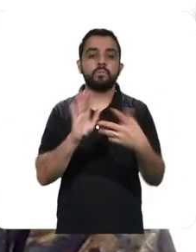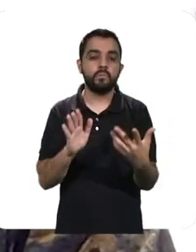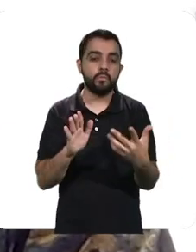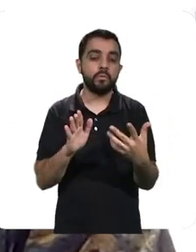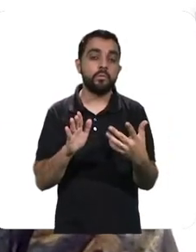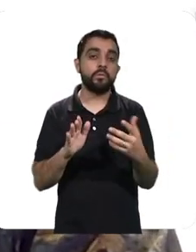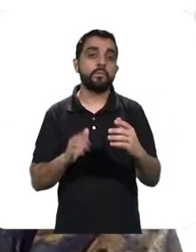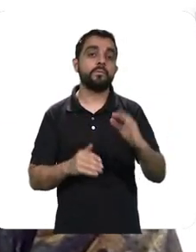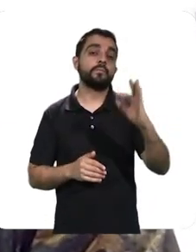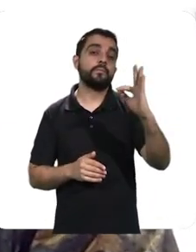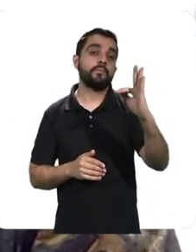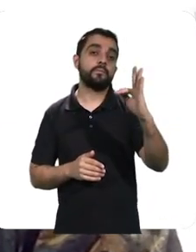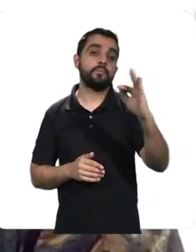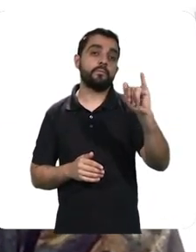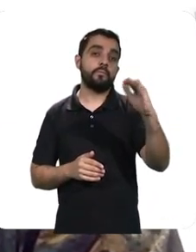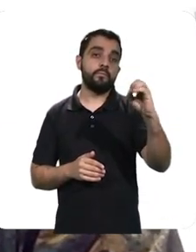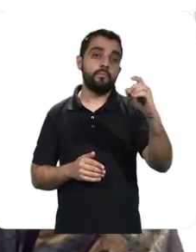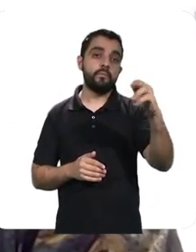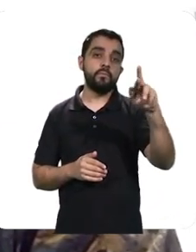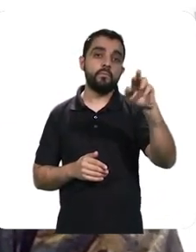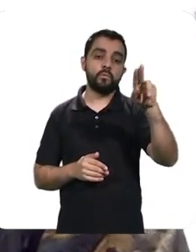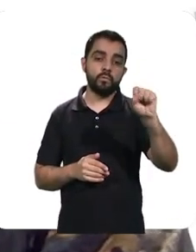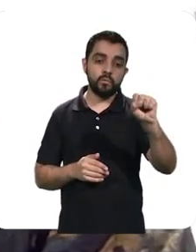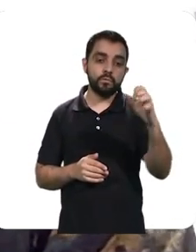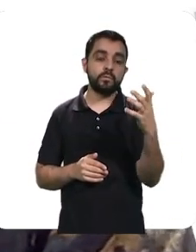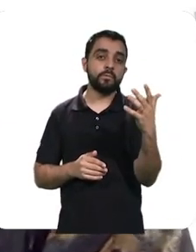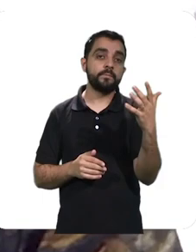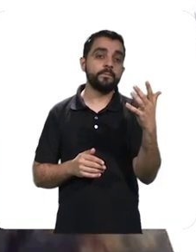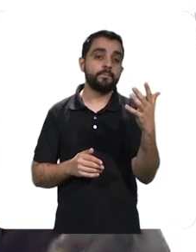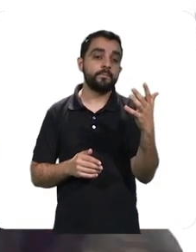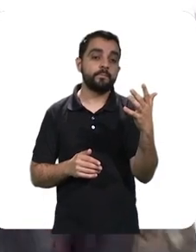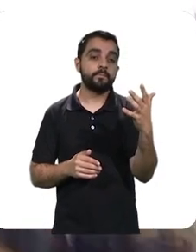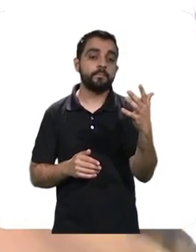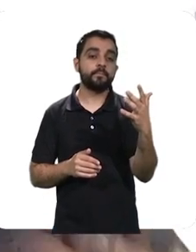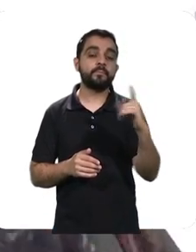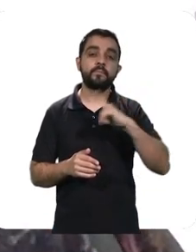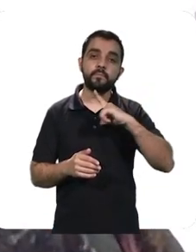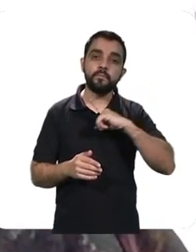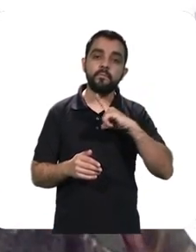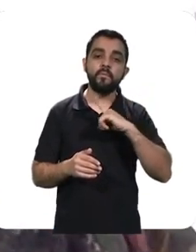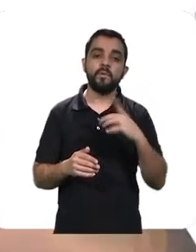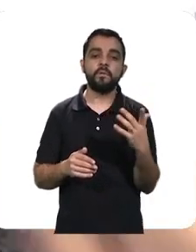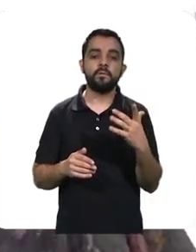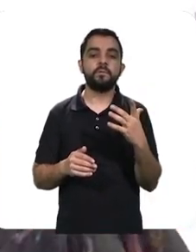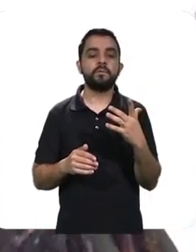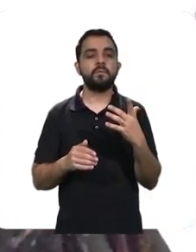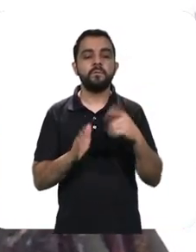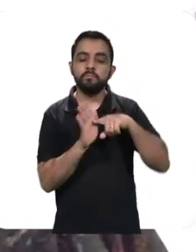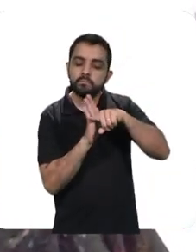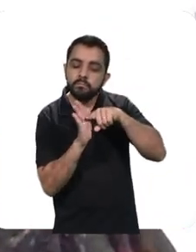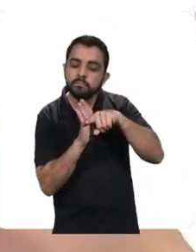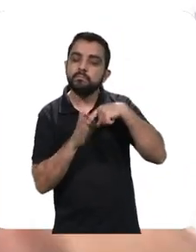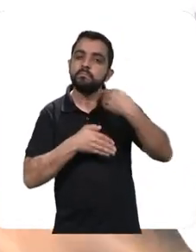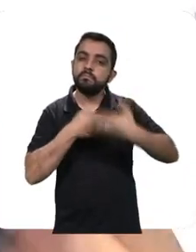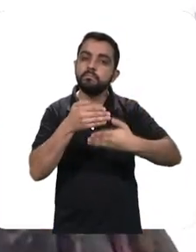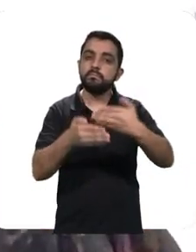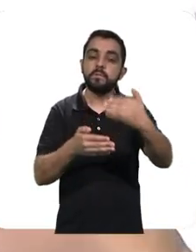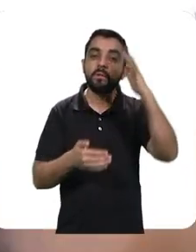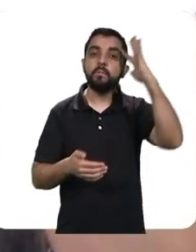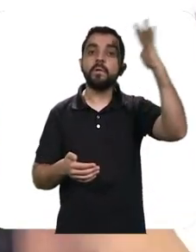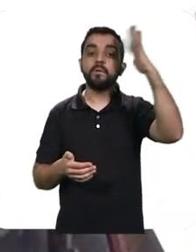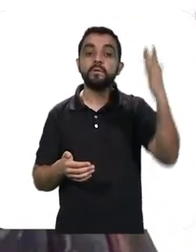pela Fiocruz em andamento. Então, se a gente tem esse tipo de resposta, imagine se a